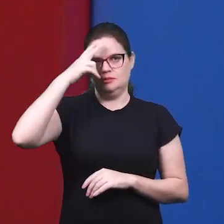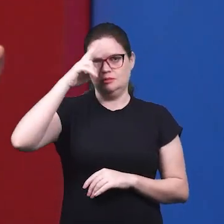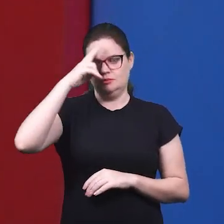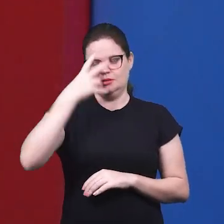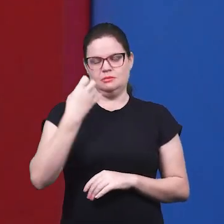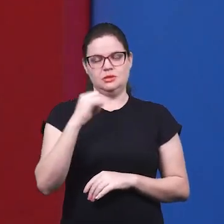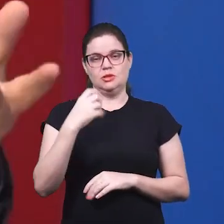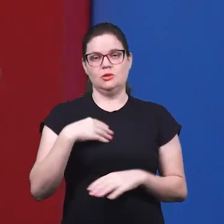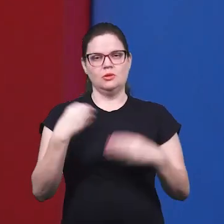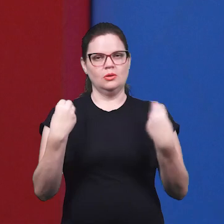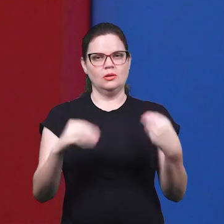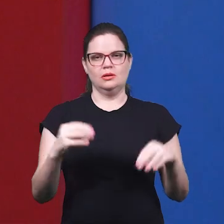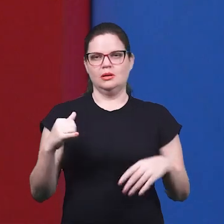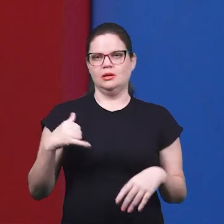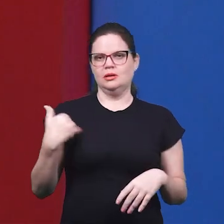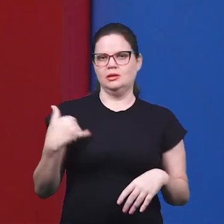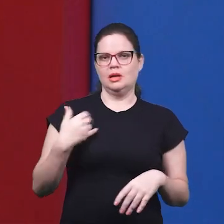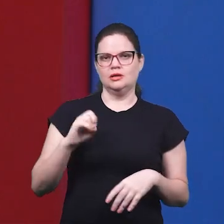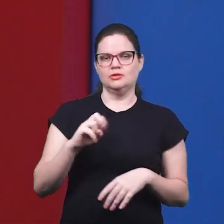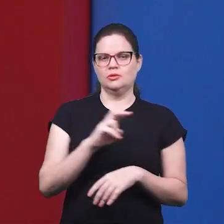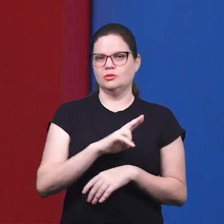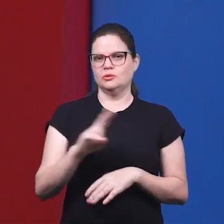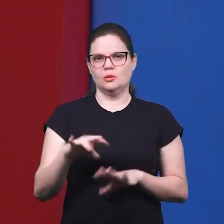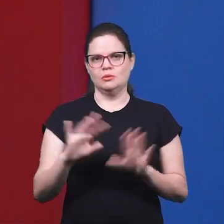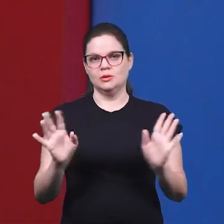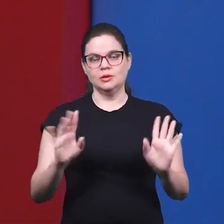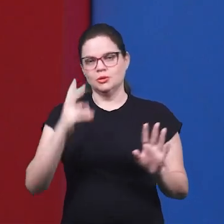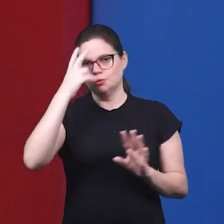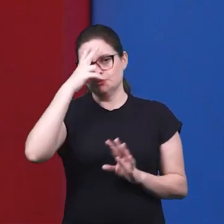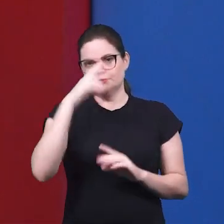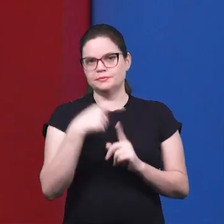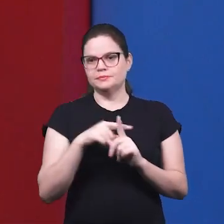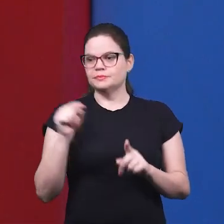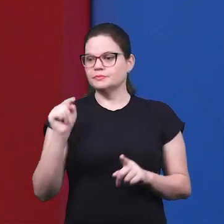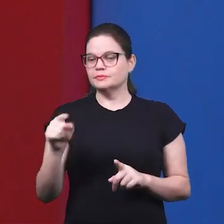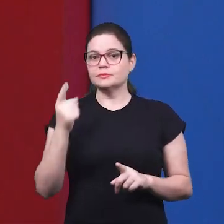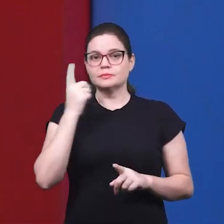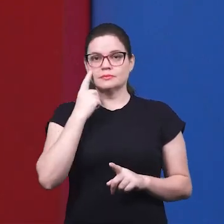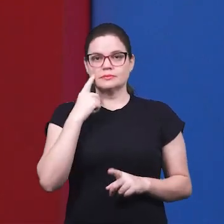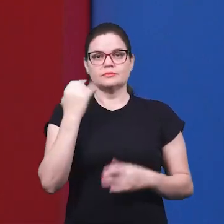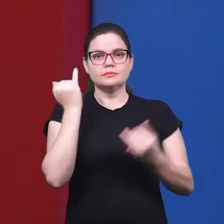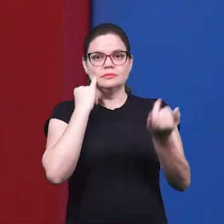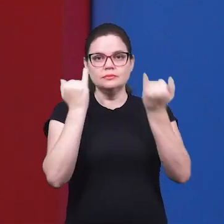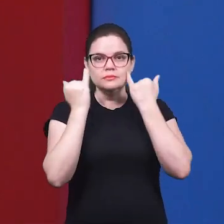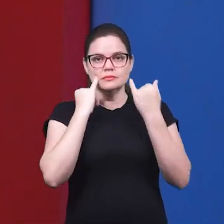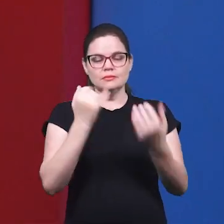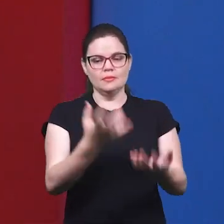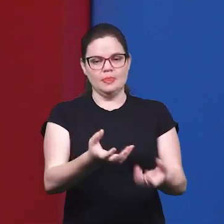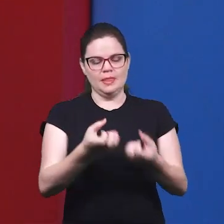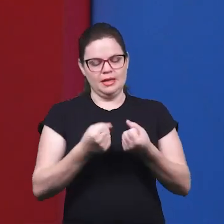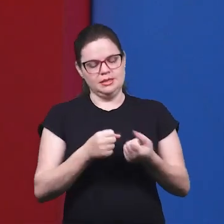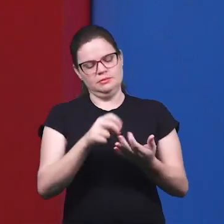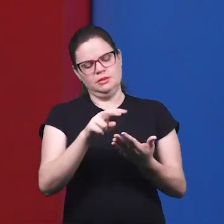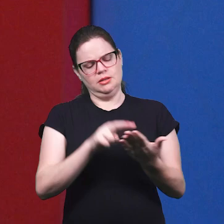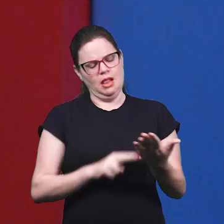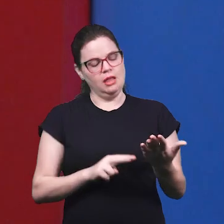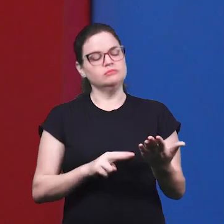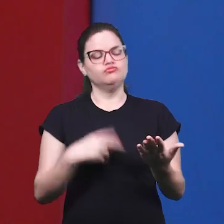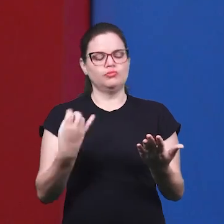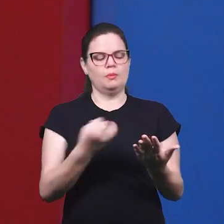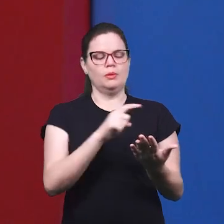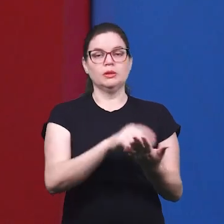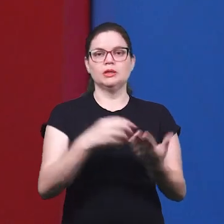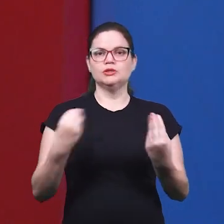idade, nome, né? Talvez tenha colocado, mas o senhor considerar aquela informação e publicar aquela